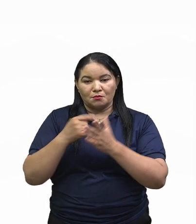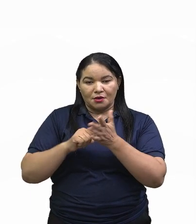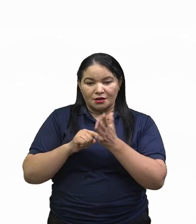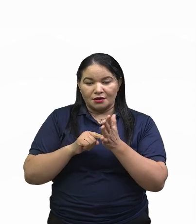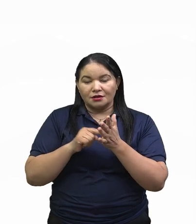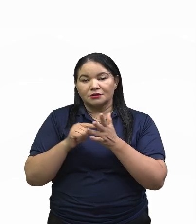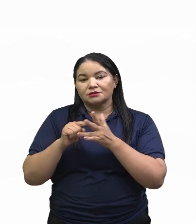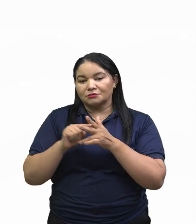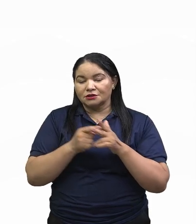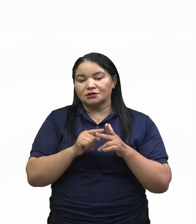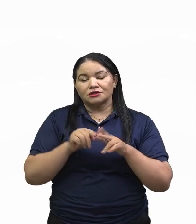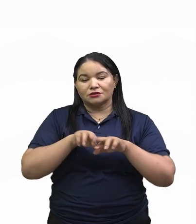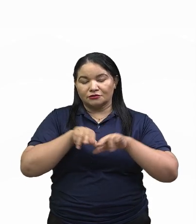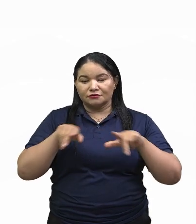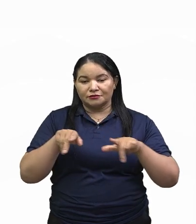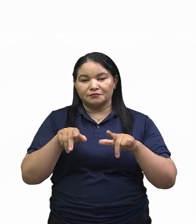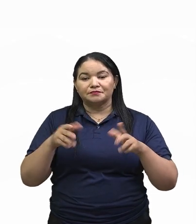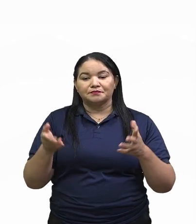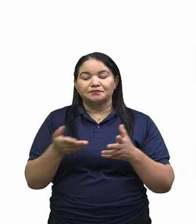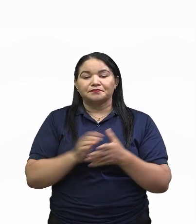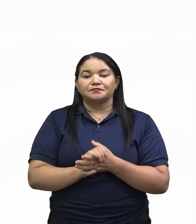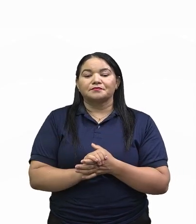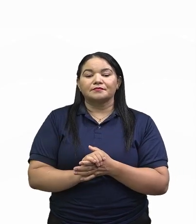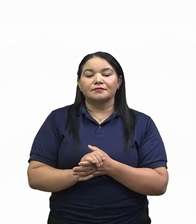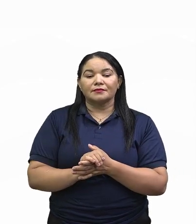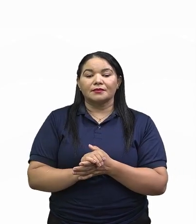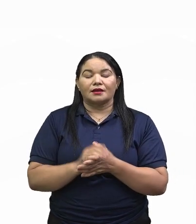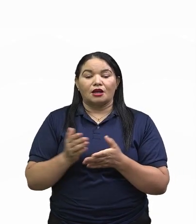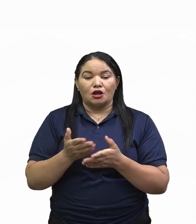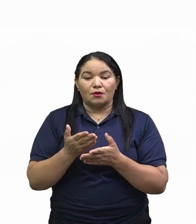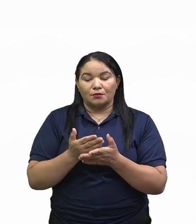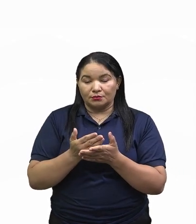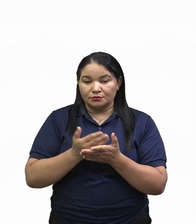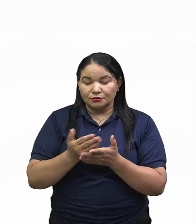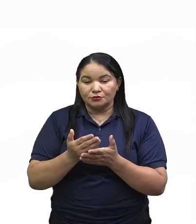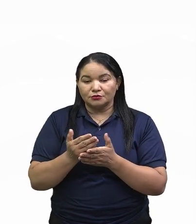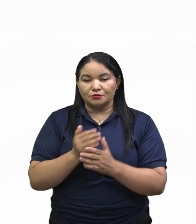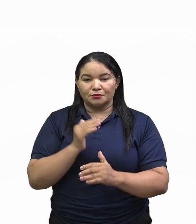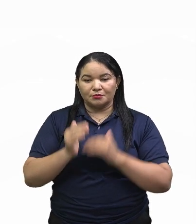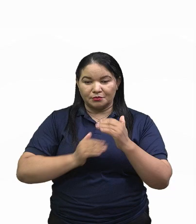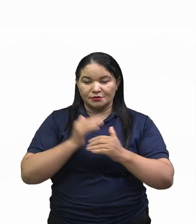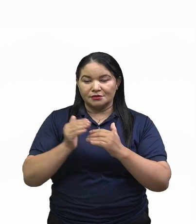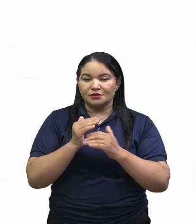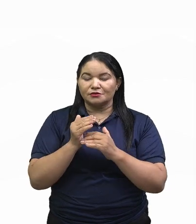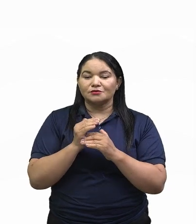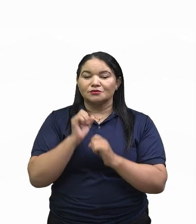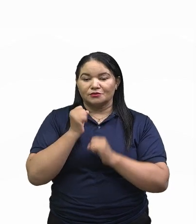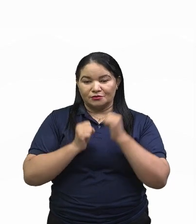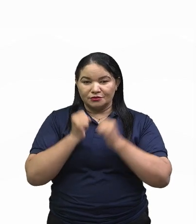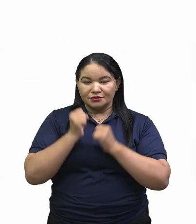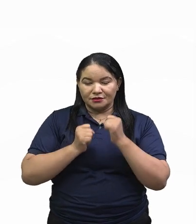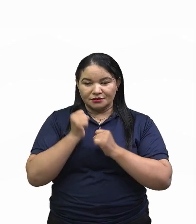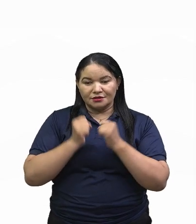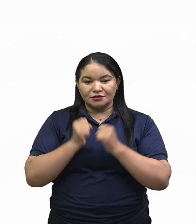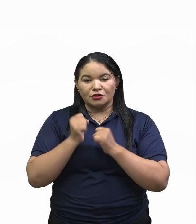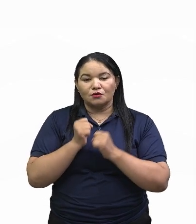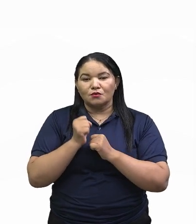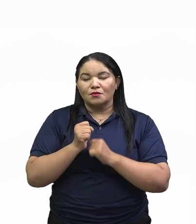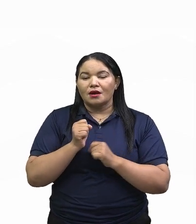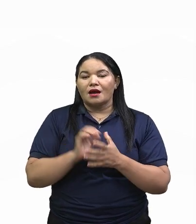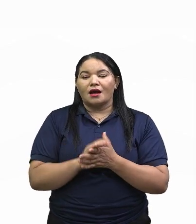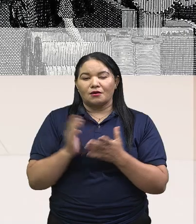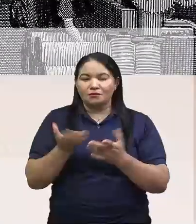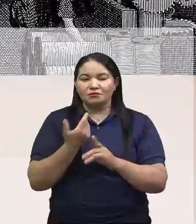larga escala. Então, de um primeiro momento, o processo de industrialização ele vai gerar esse